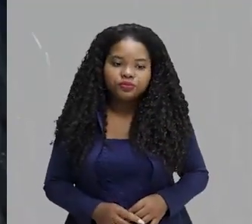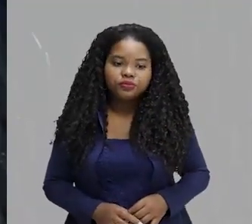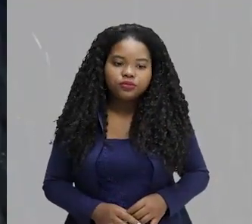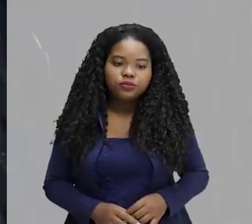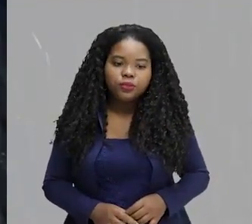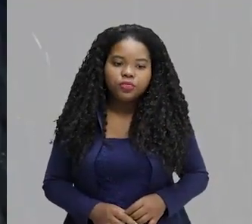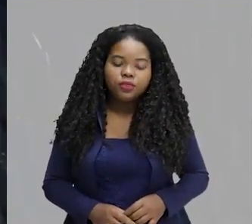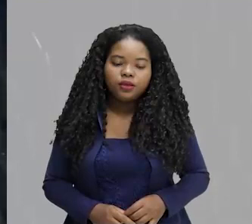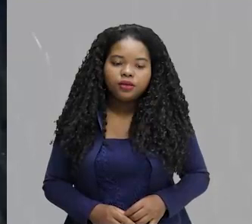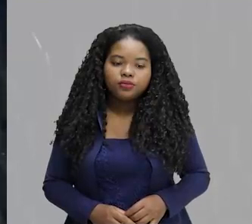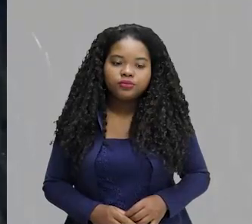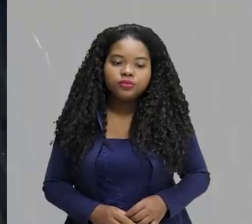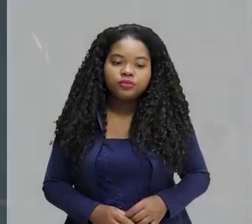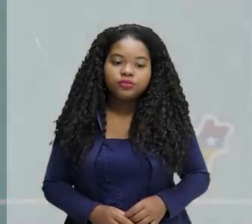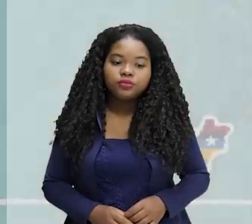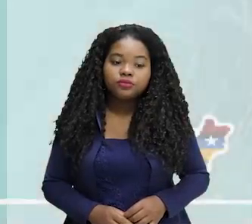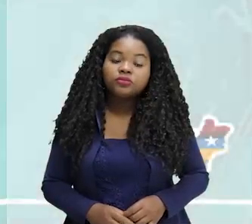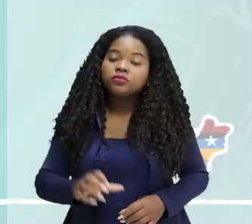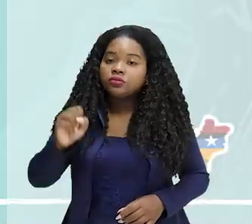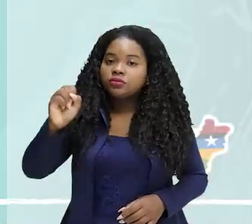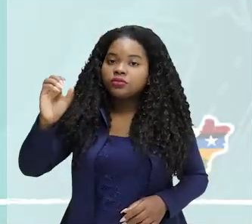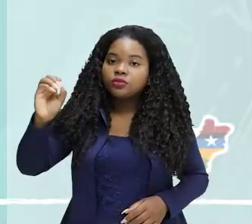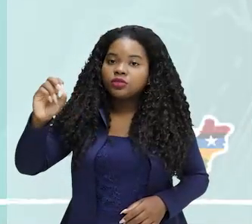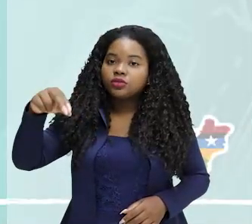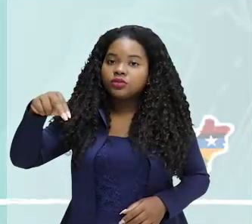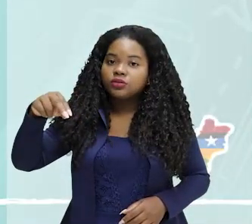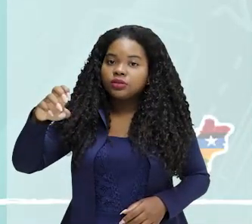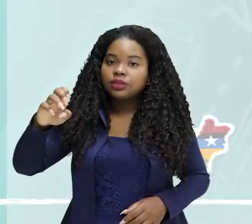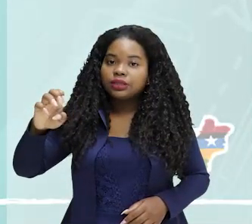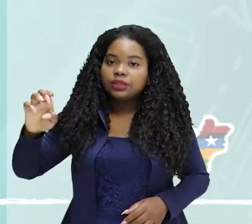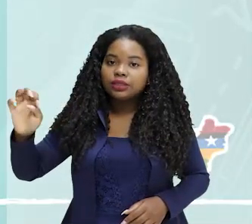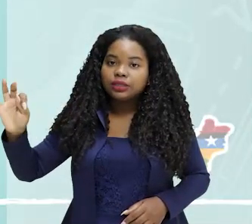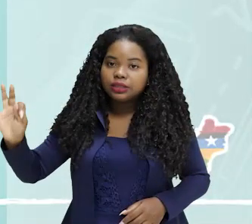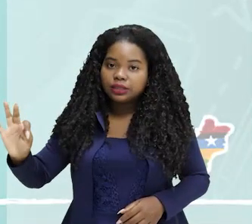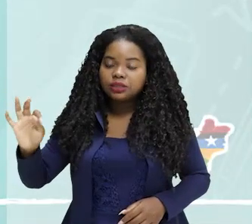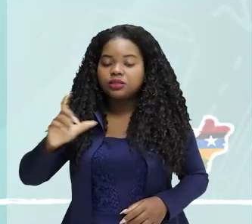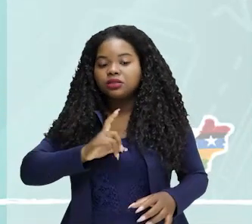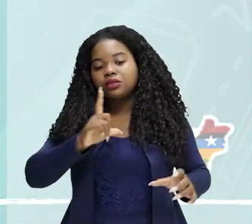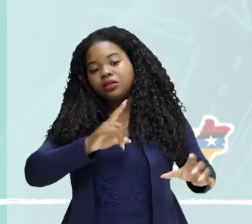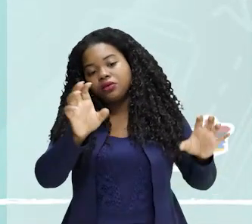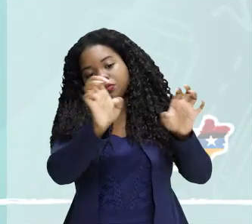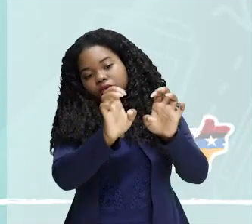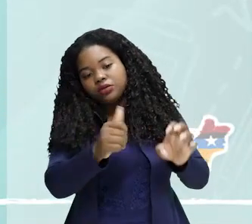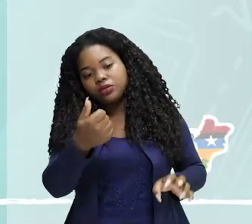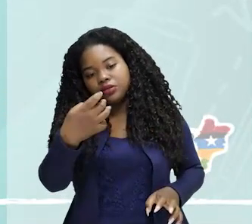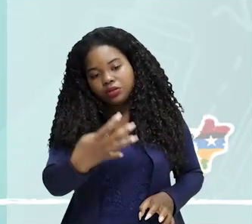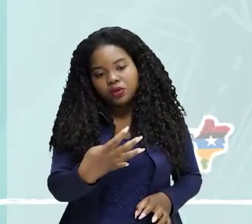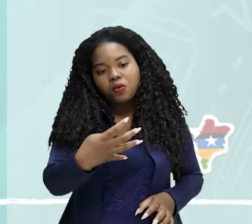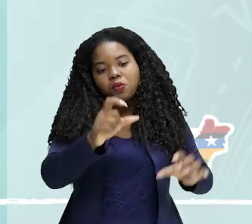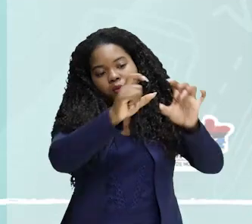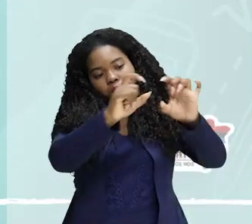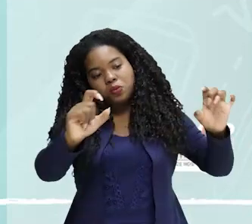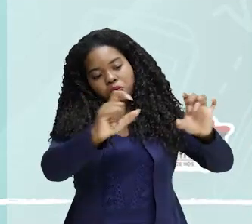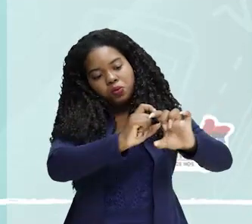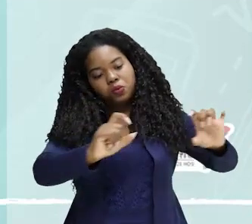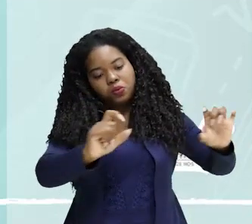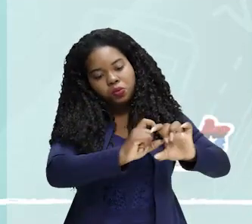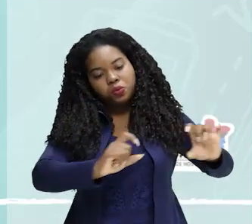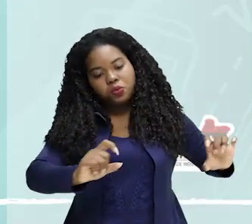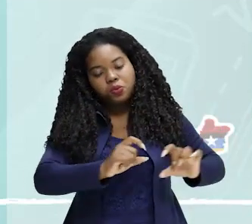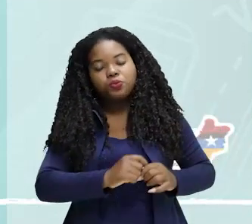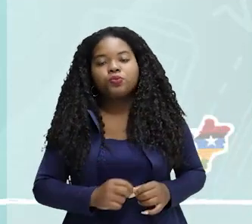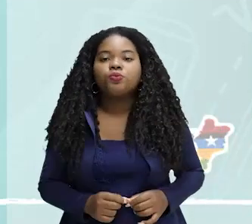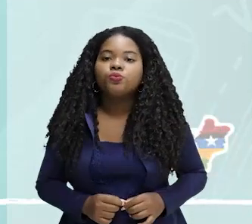são poemas bem curtinhos. Já o soneto tem uma estrutura de 14 versos, é um poema que tem